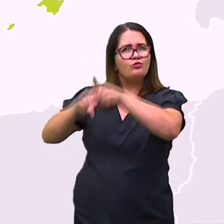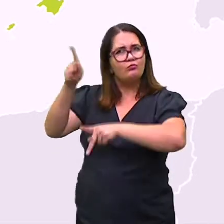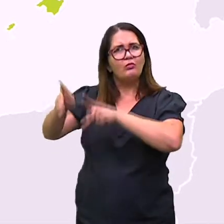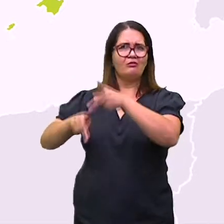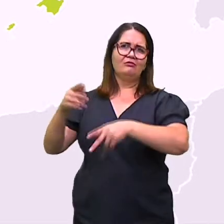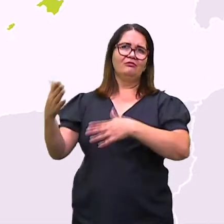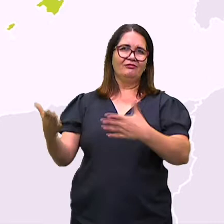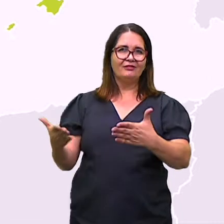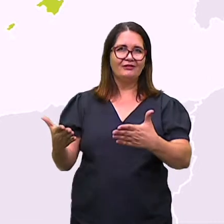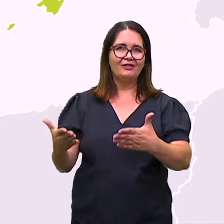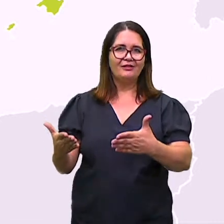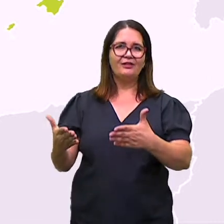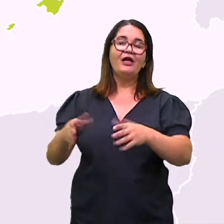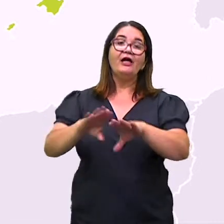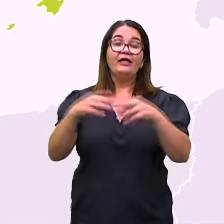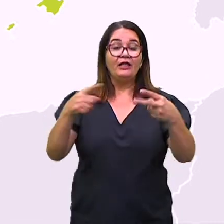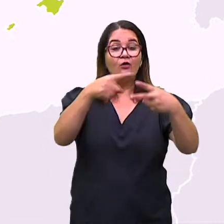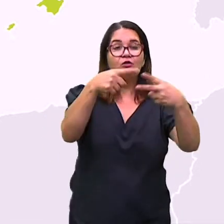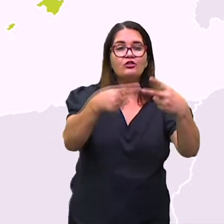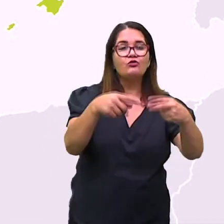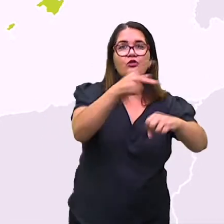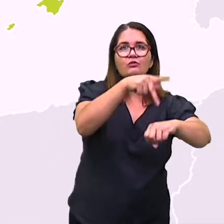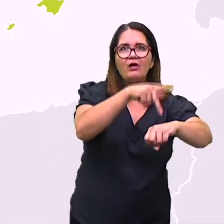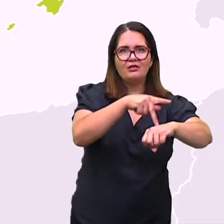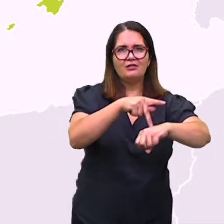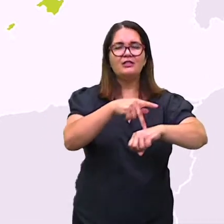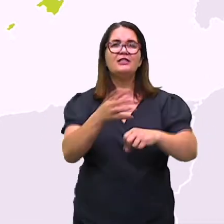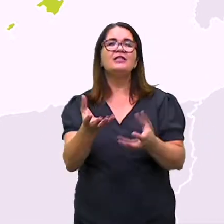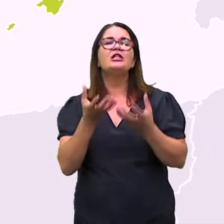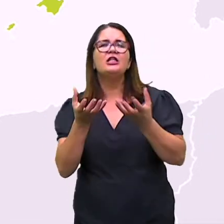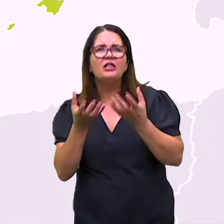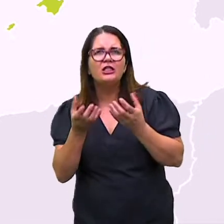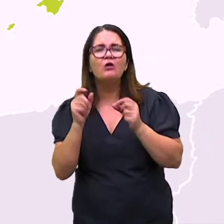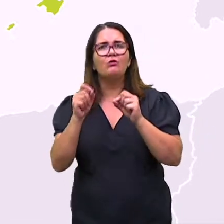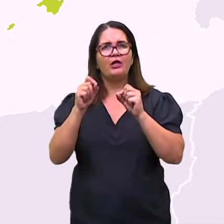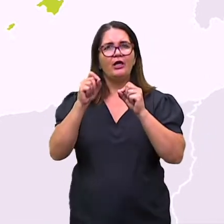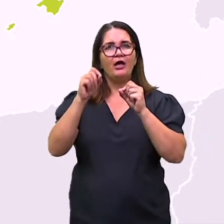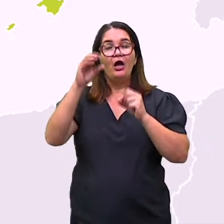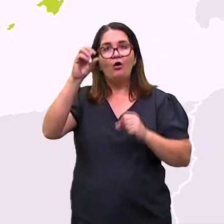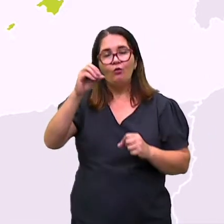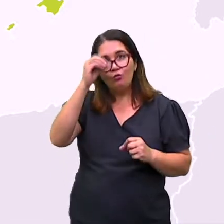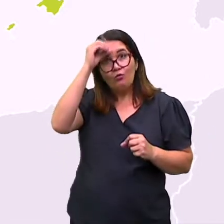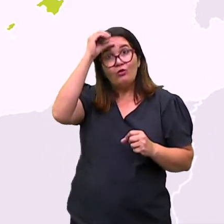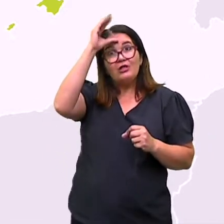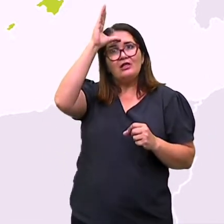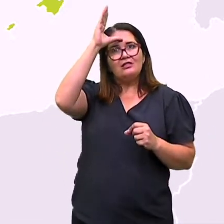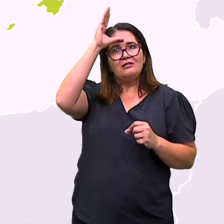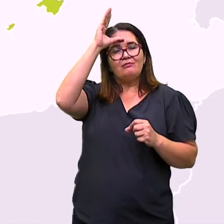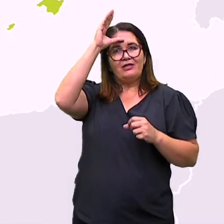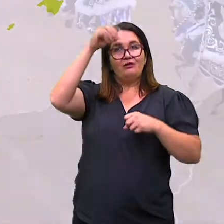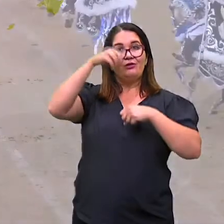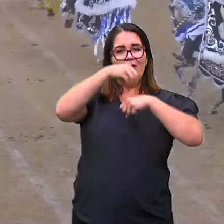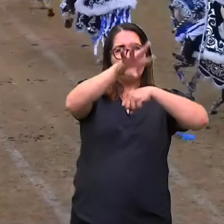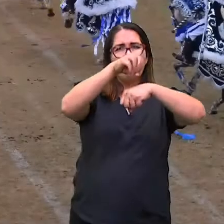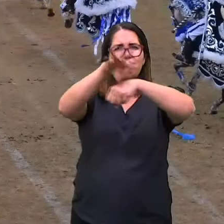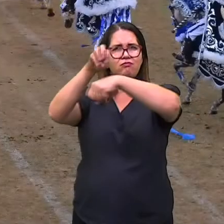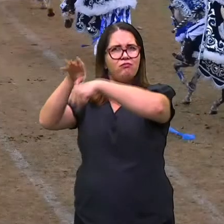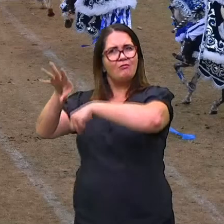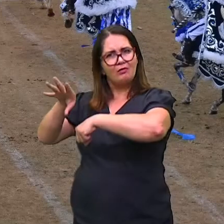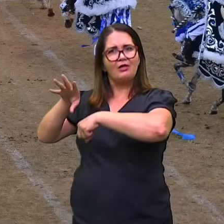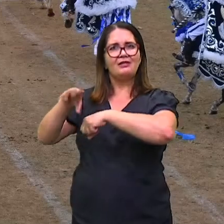vontade, de buscar o conhecimento e propagá-lo. Incorporado ao folclore